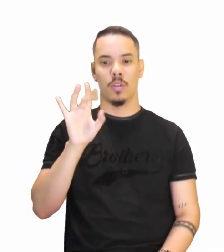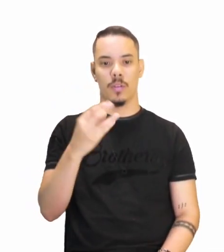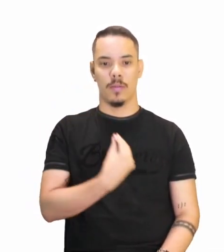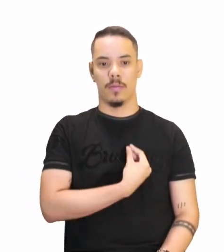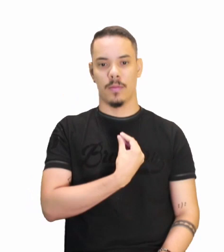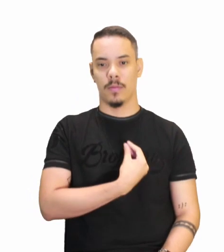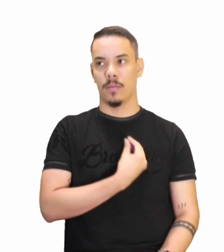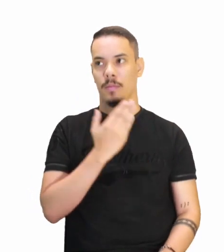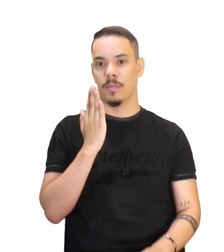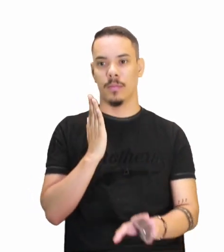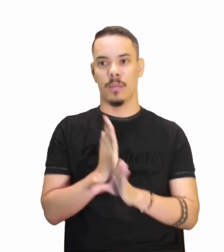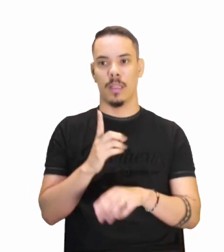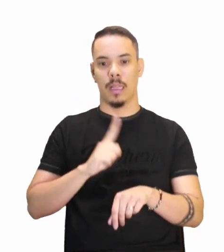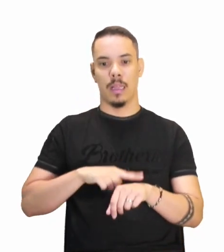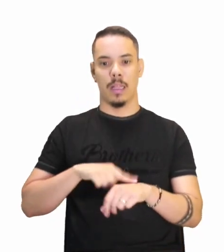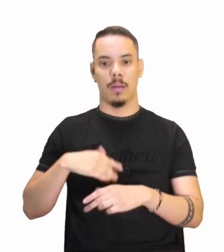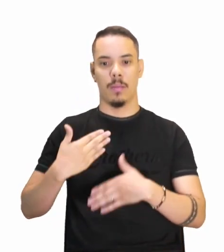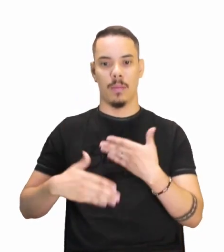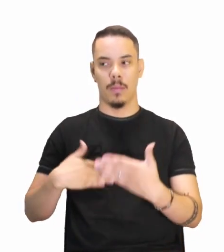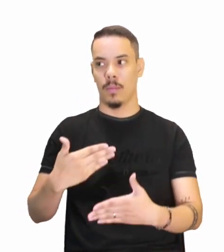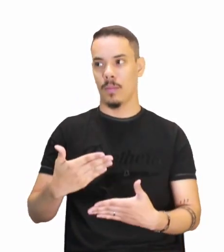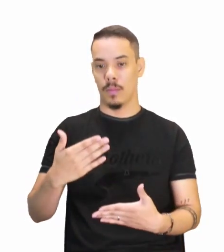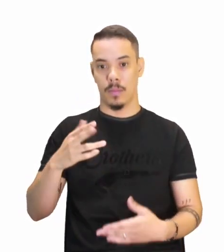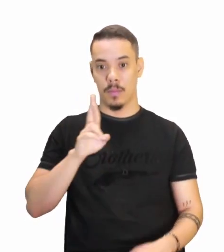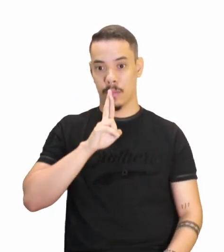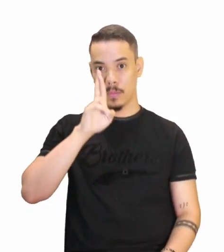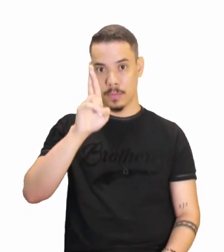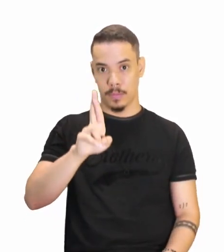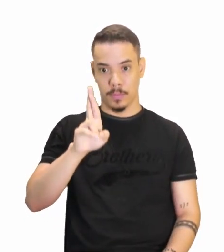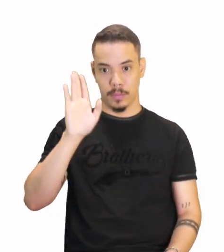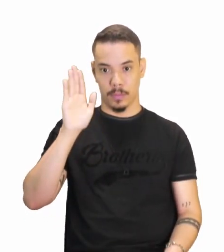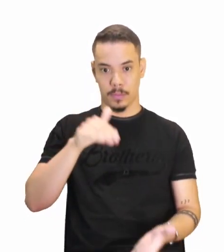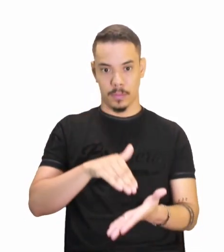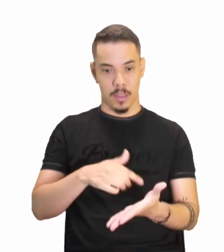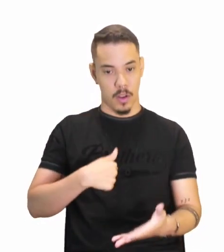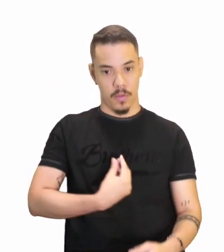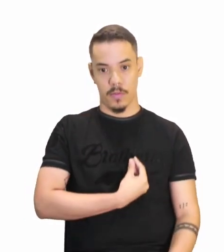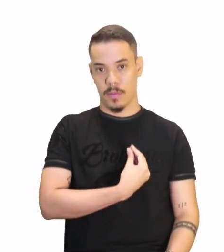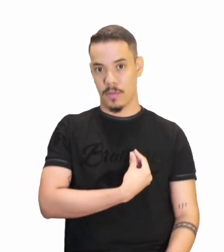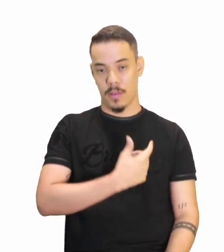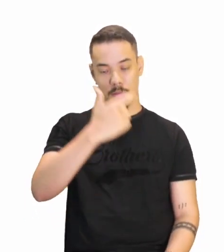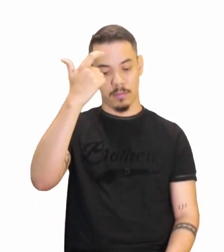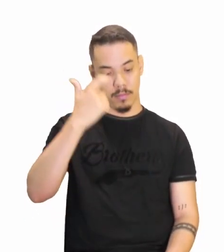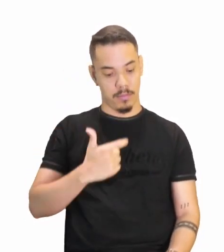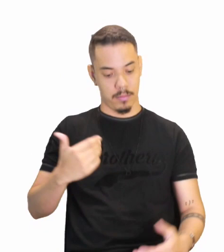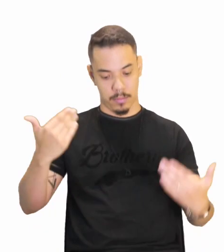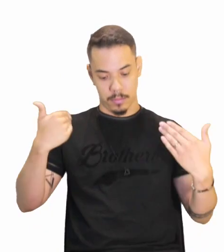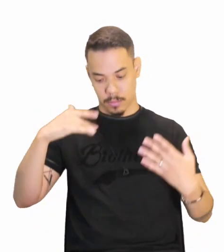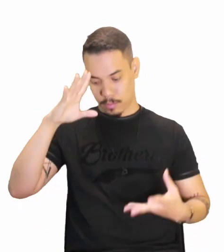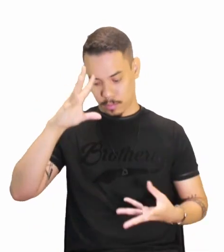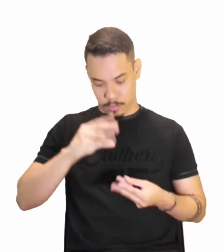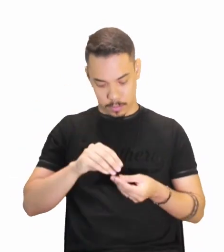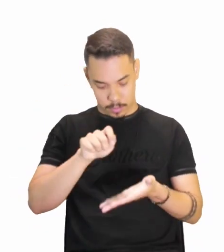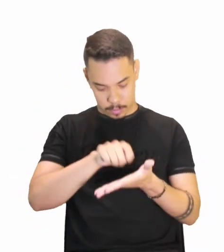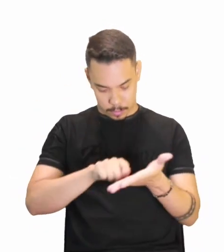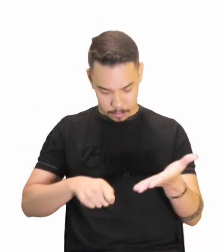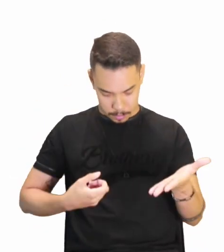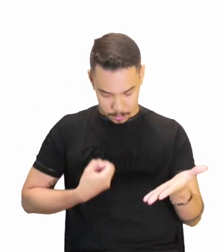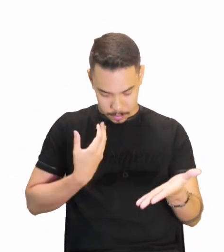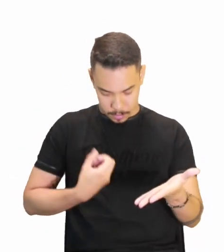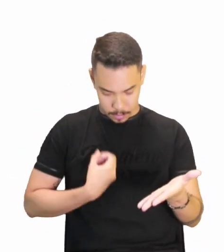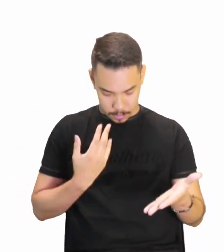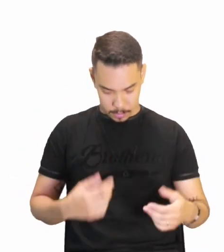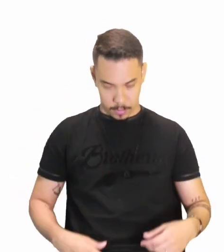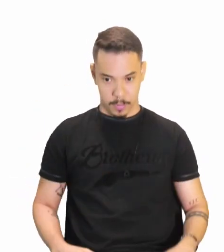vivo ao correio do tempo o resultado fatal de eu viver é o ato de